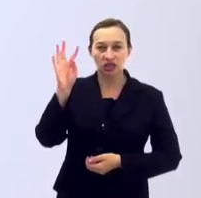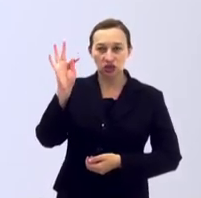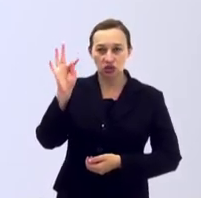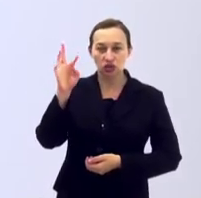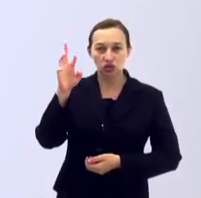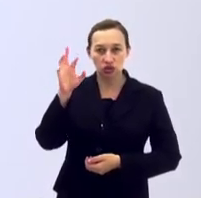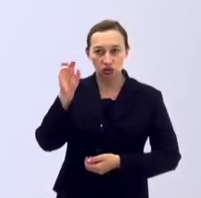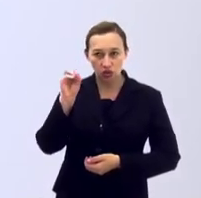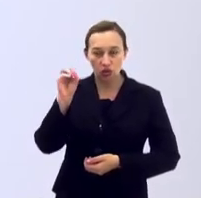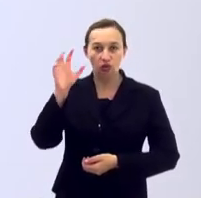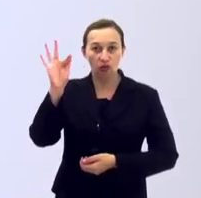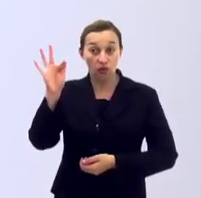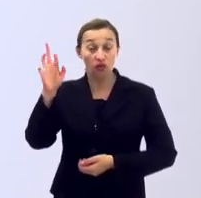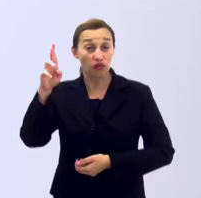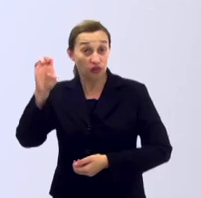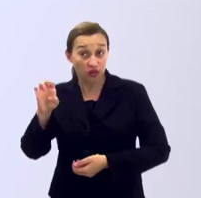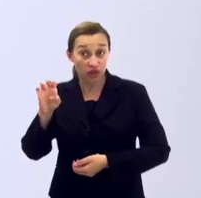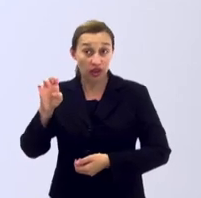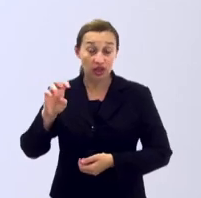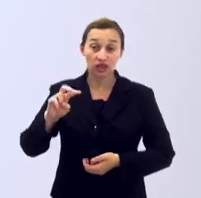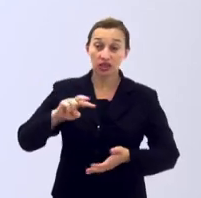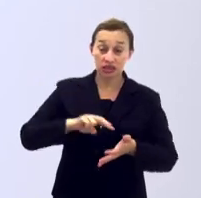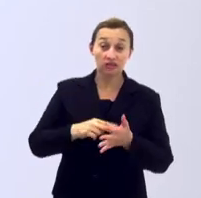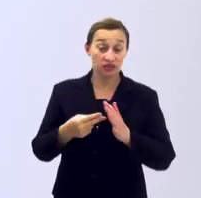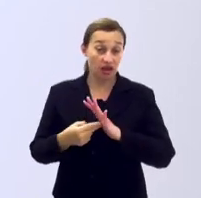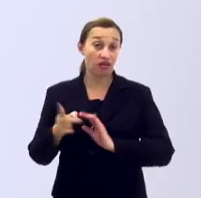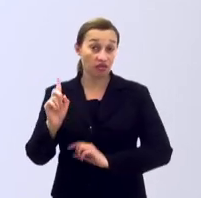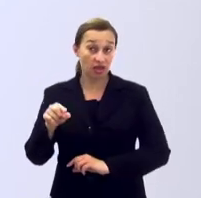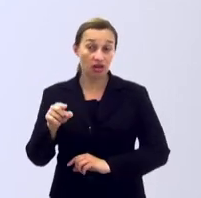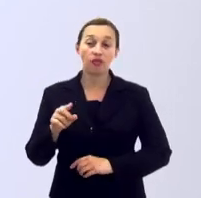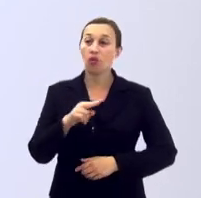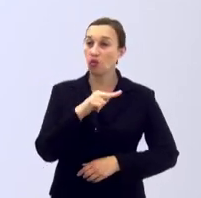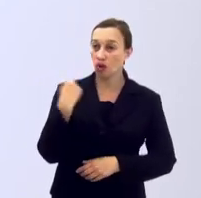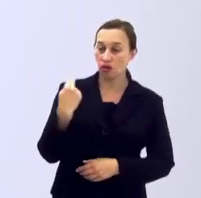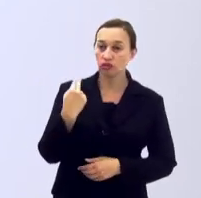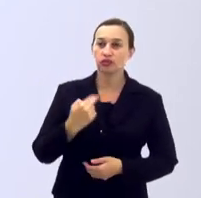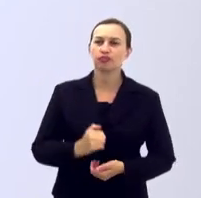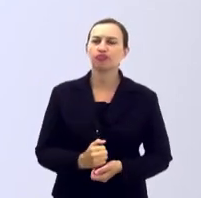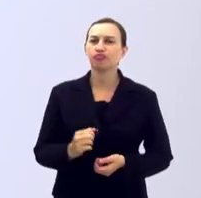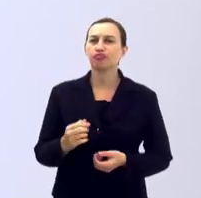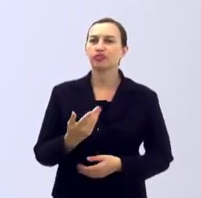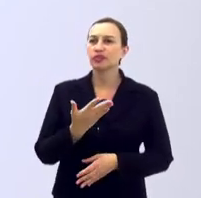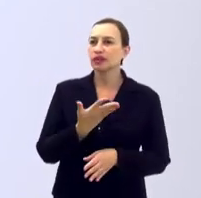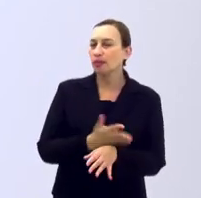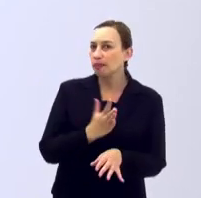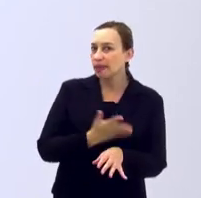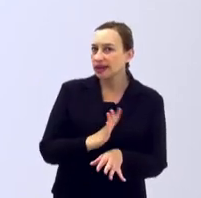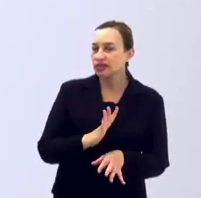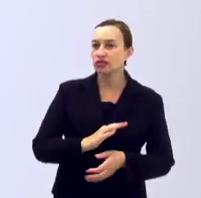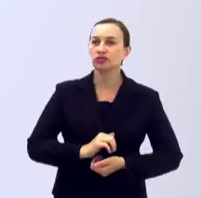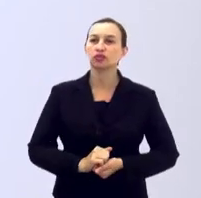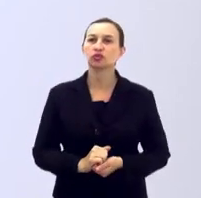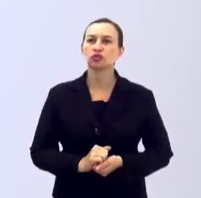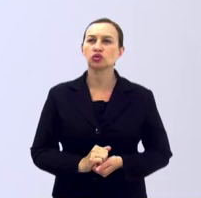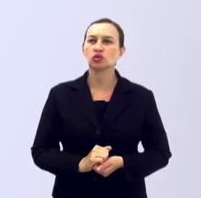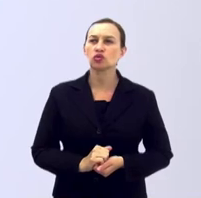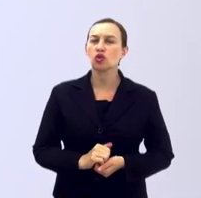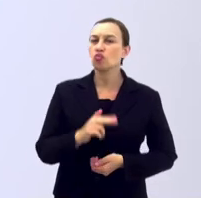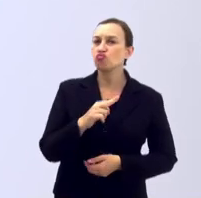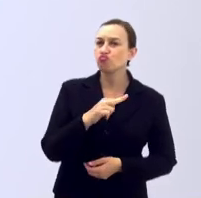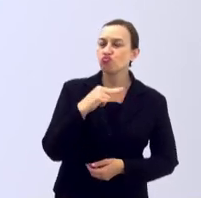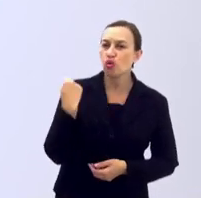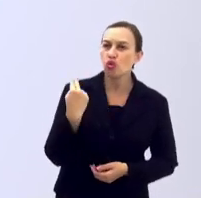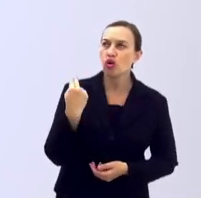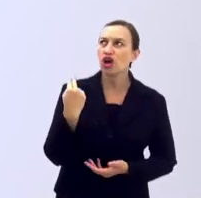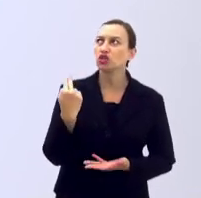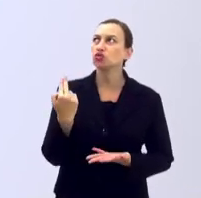assim, a definição do que significa apenas etimologicamente Holocausto, na prática,